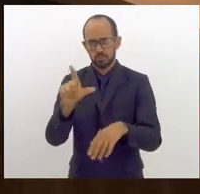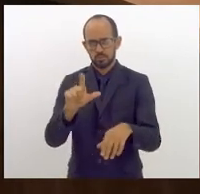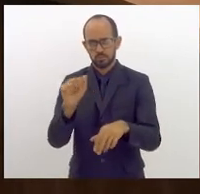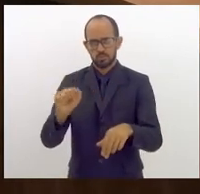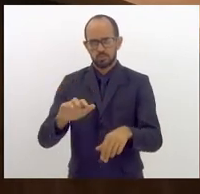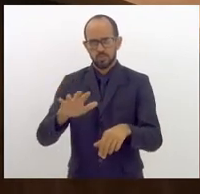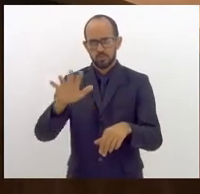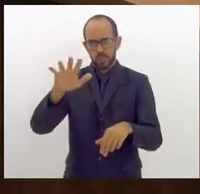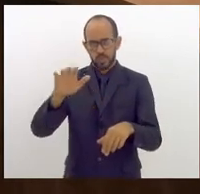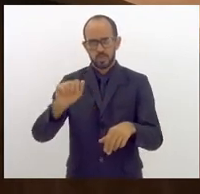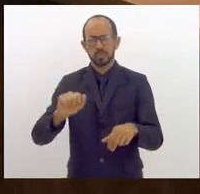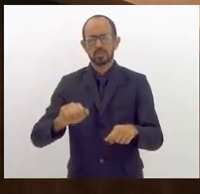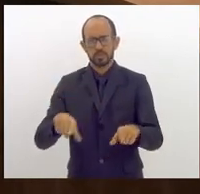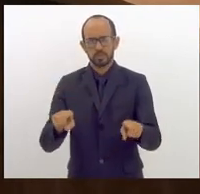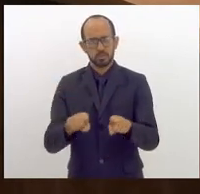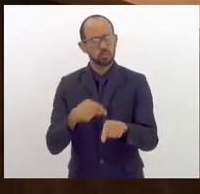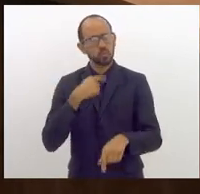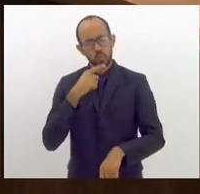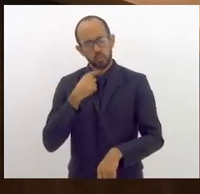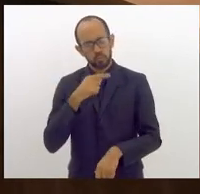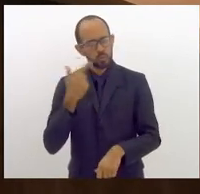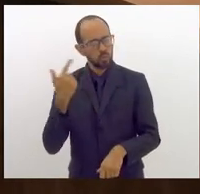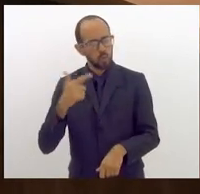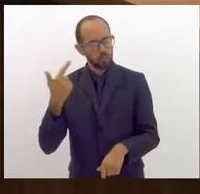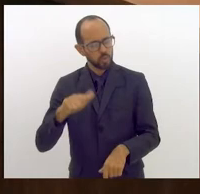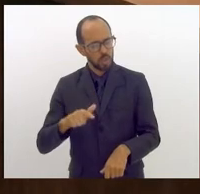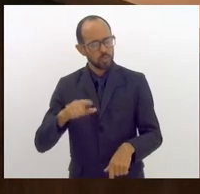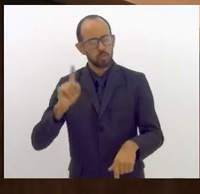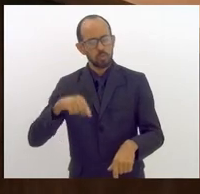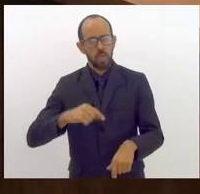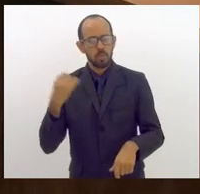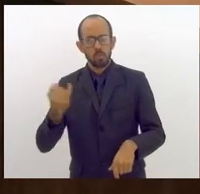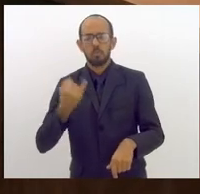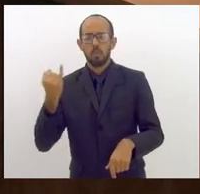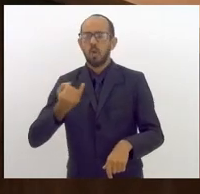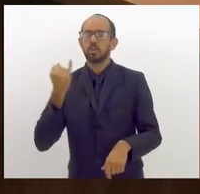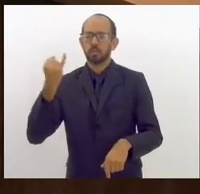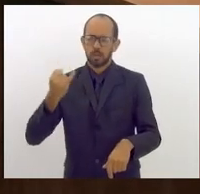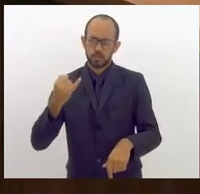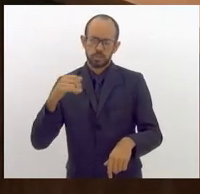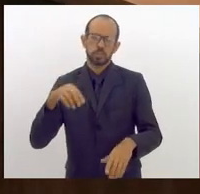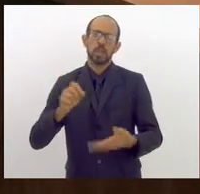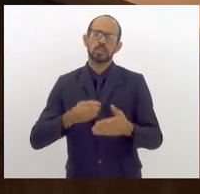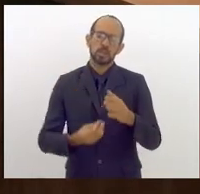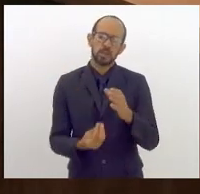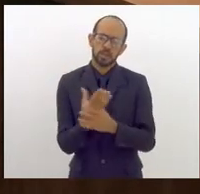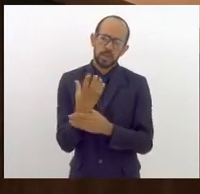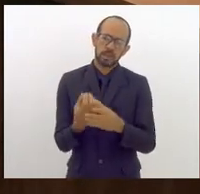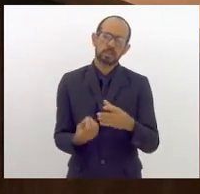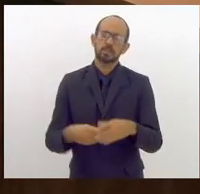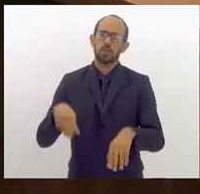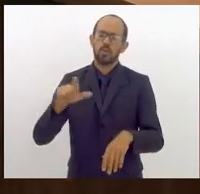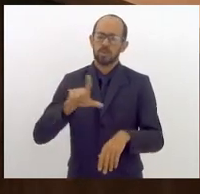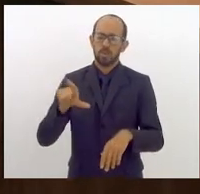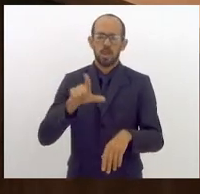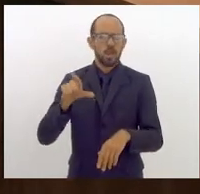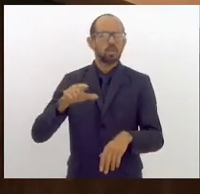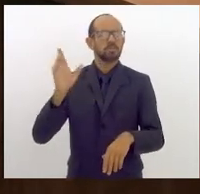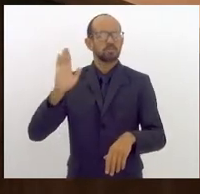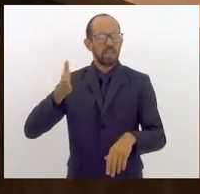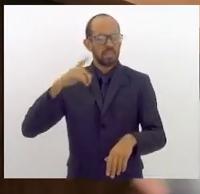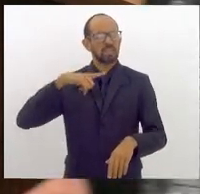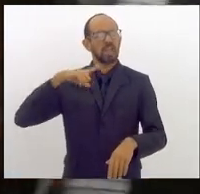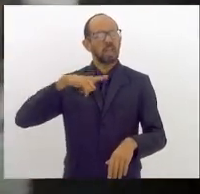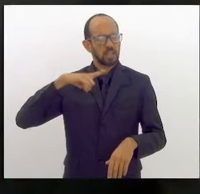favelas e periferias eu não tenho dúvida do quanto que há de produção e de produção cultural semana passada que a gente